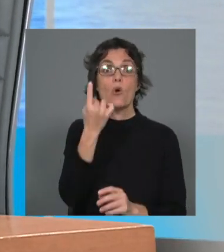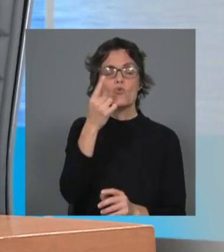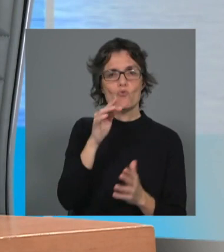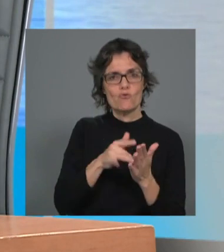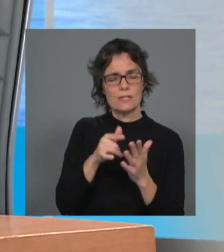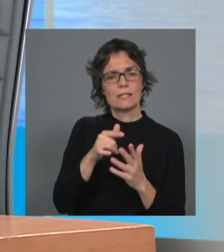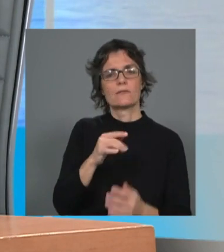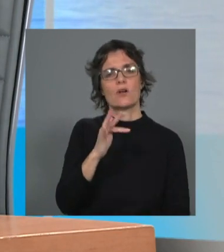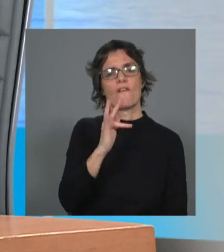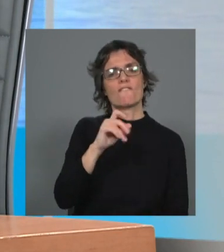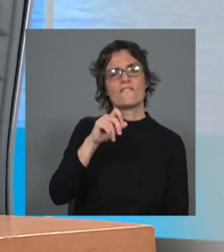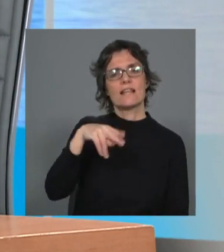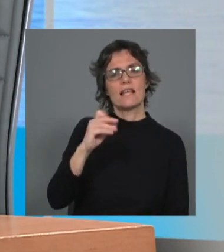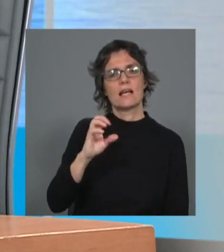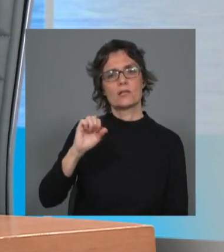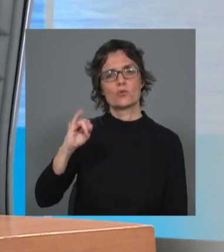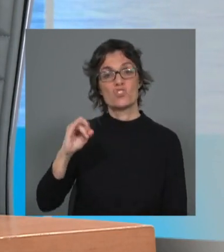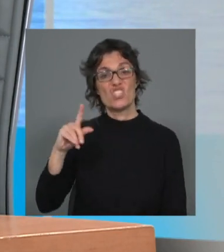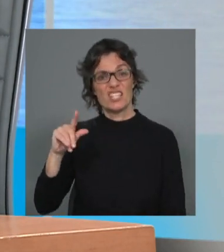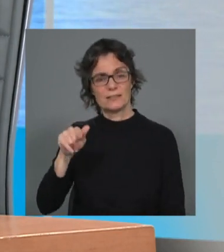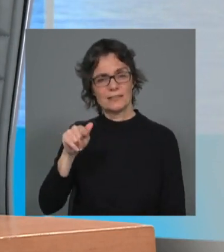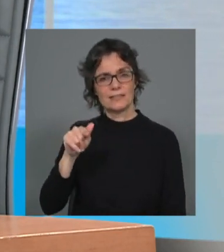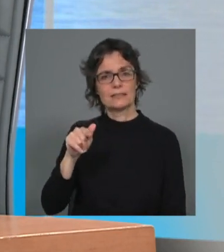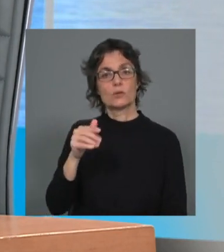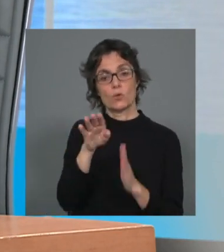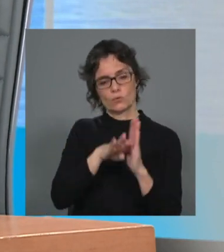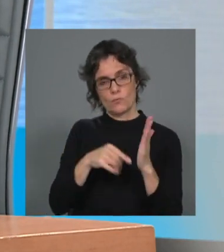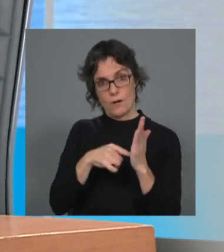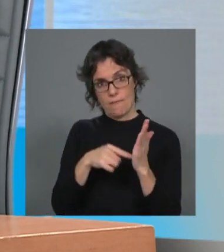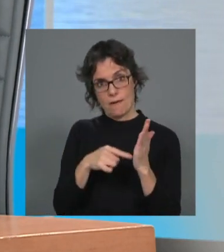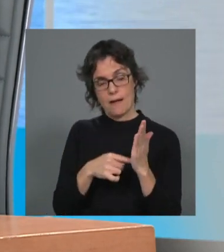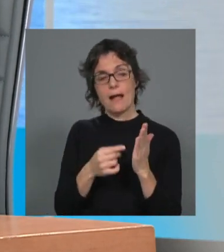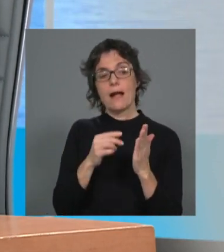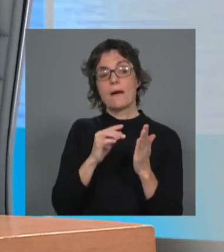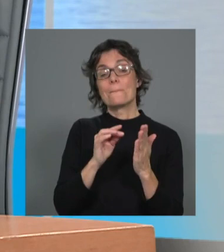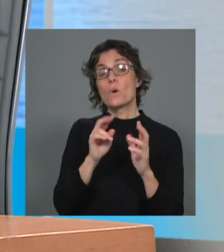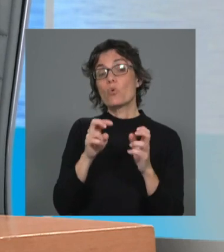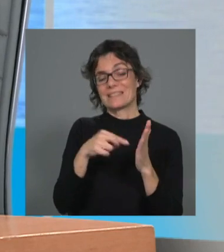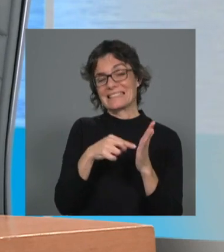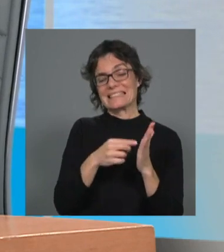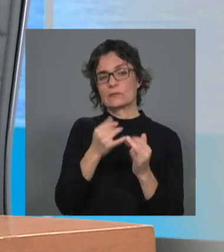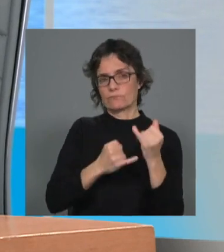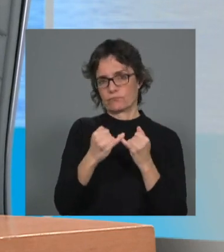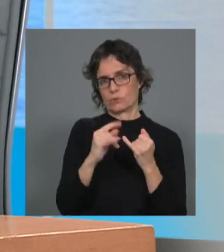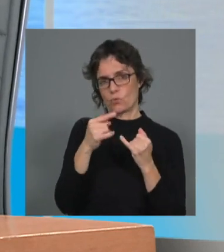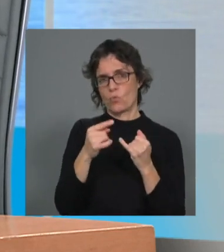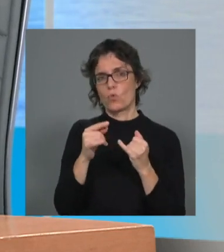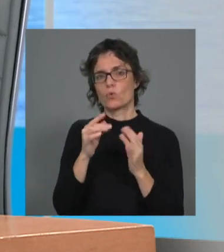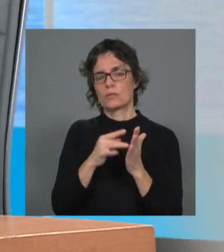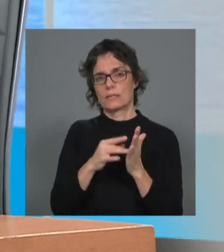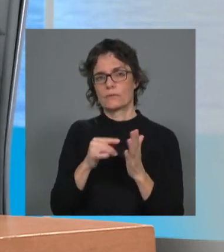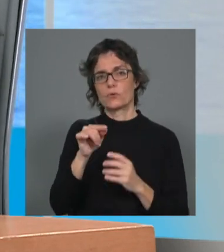Fernando Gil, que na realidade o que está no programa não é o que vai ser, foi substituído pelo livro